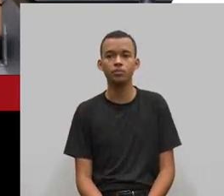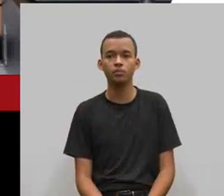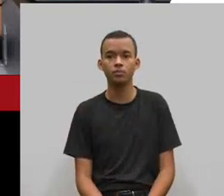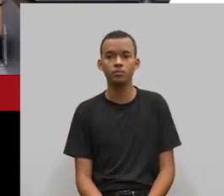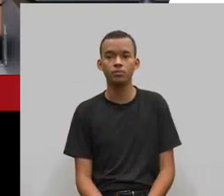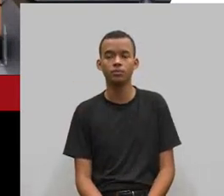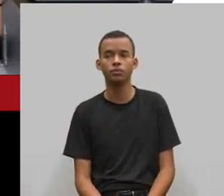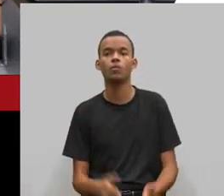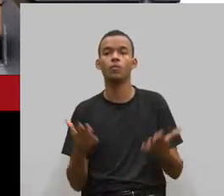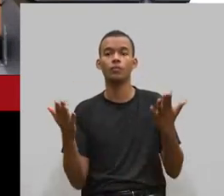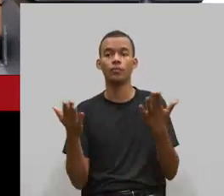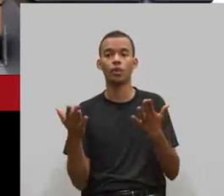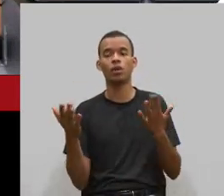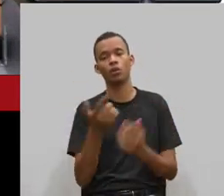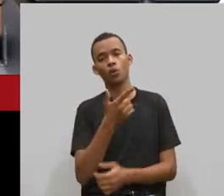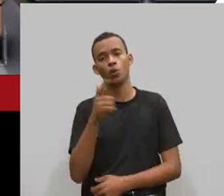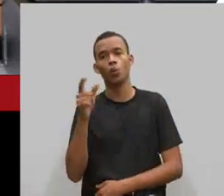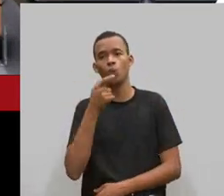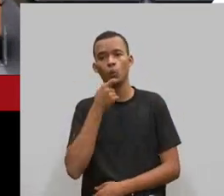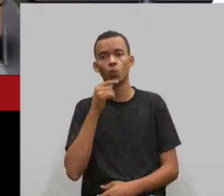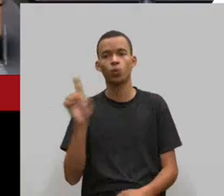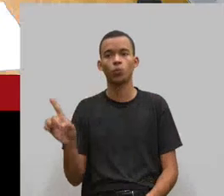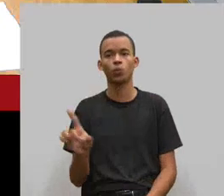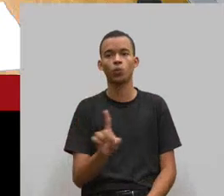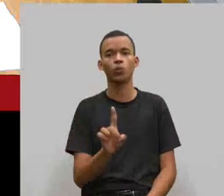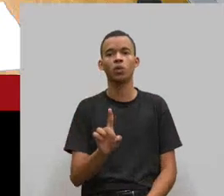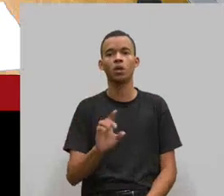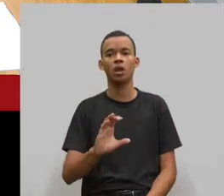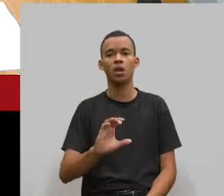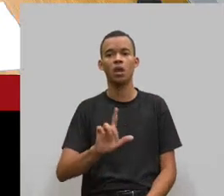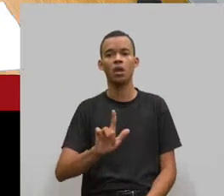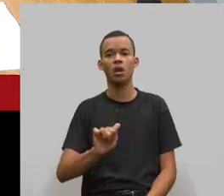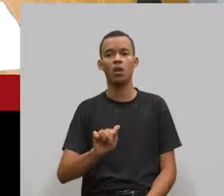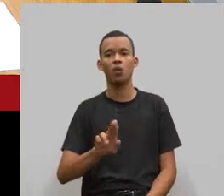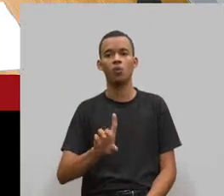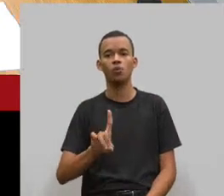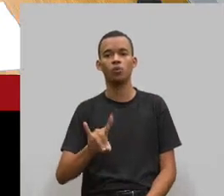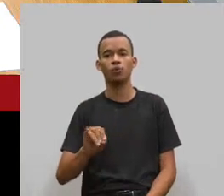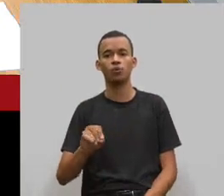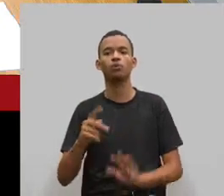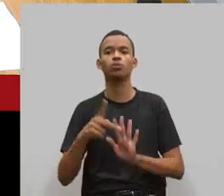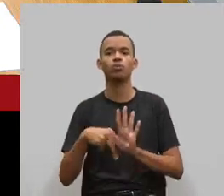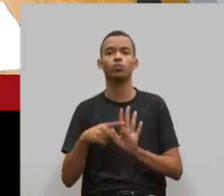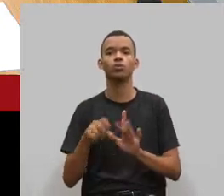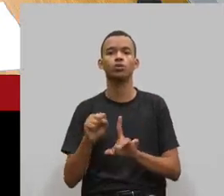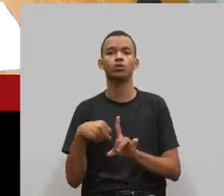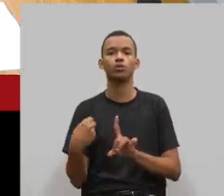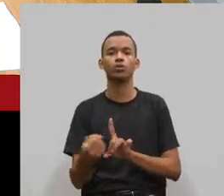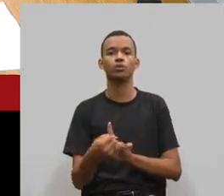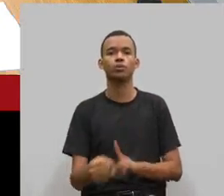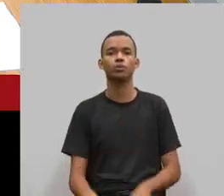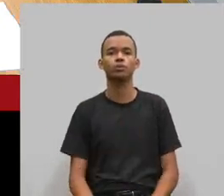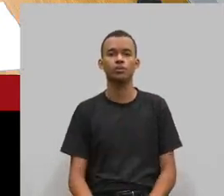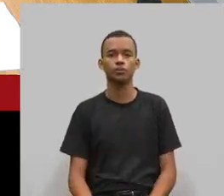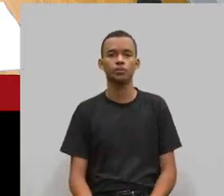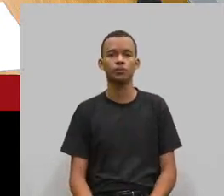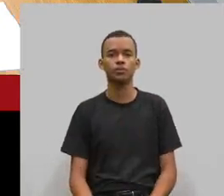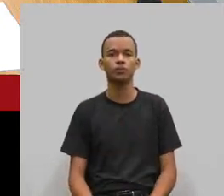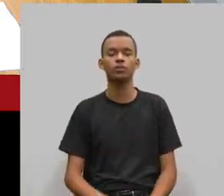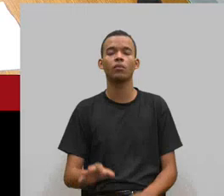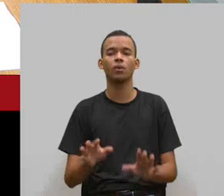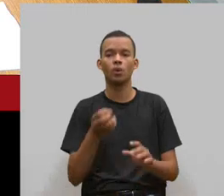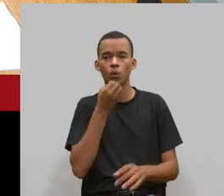eh projeto social Cláudio Eudes Boa tarde a todos meu nome é Cláudio Eudes Eu tenho um projeto social